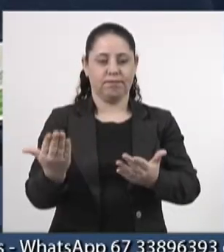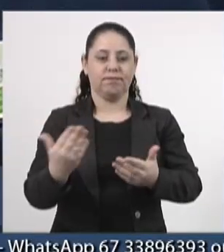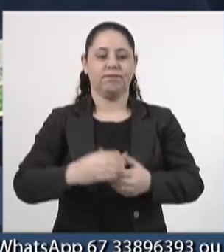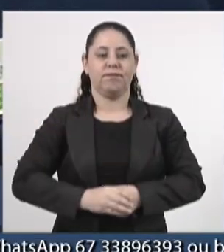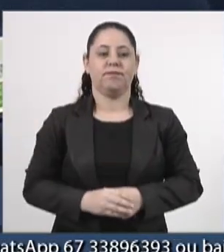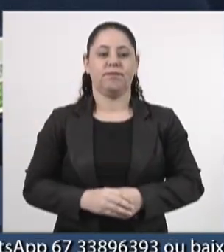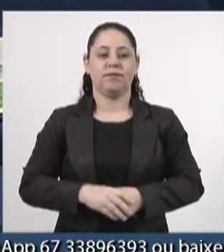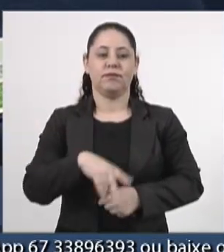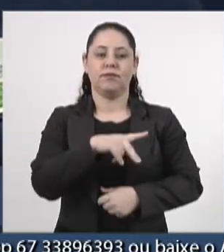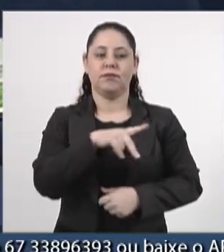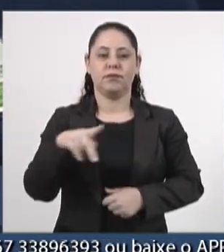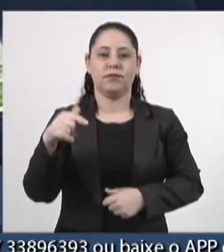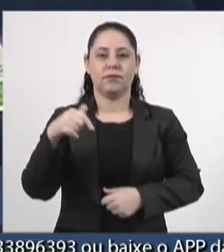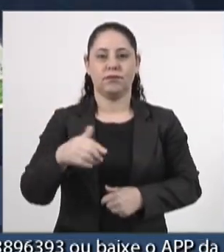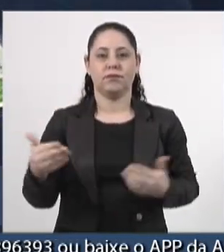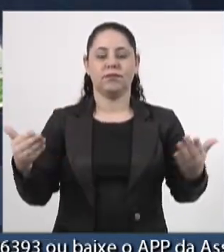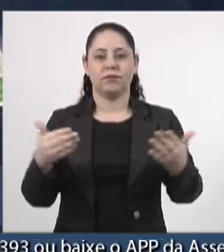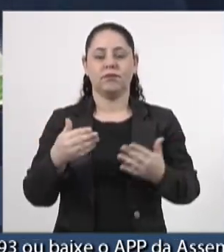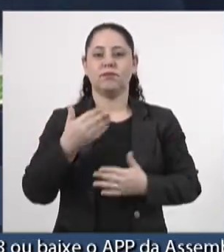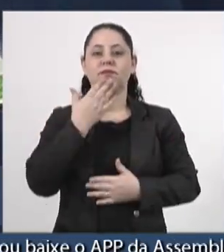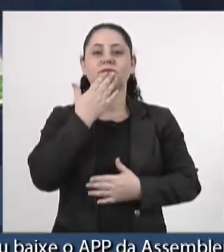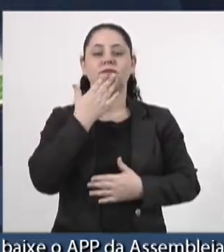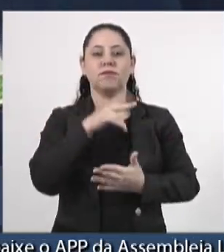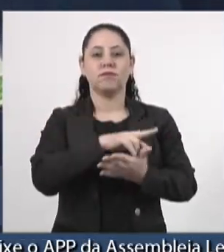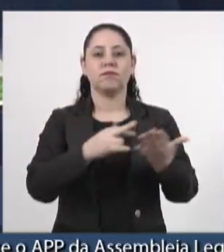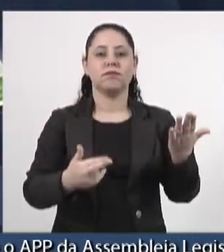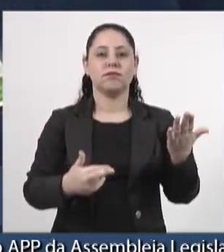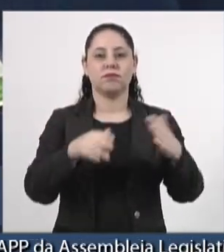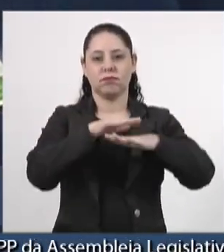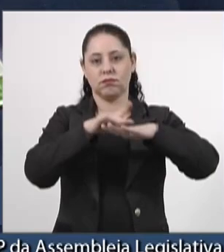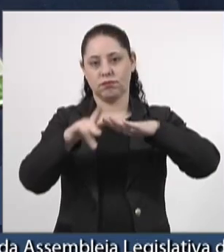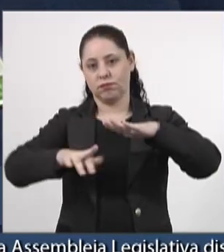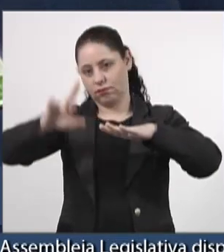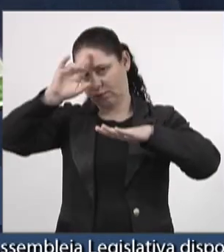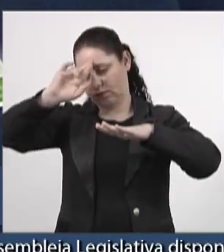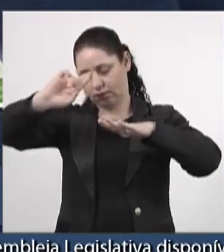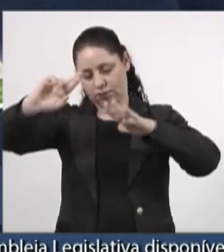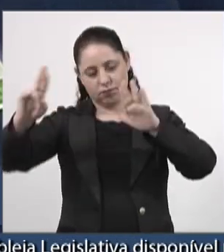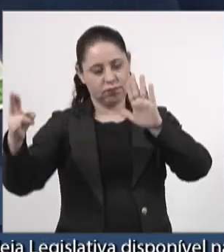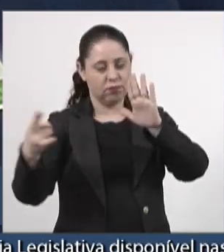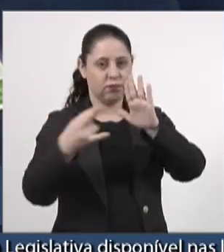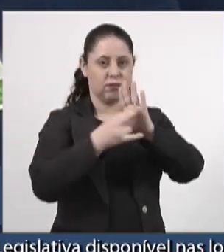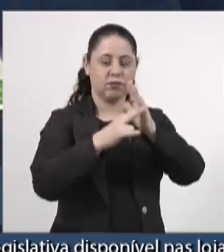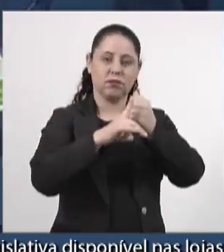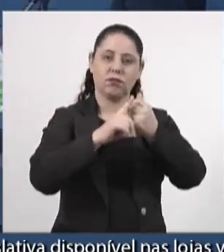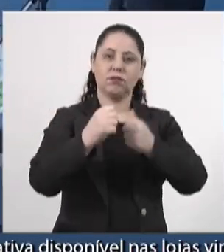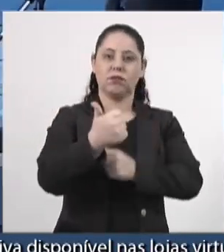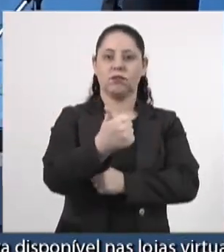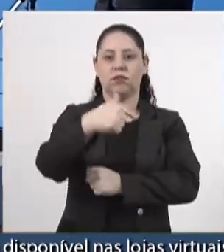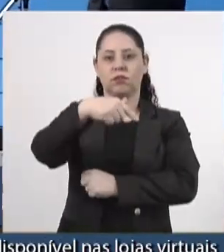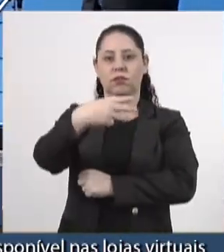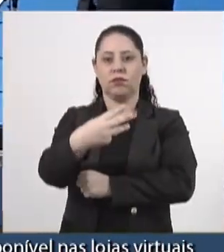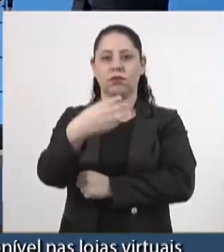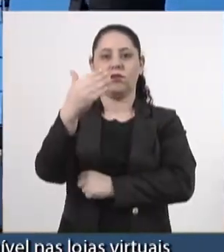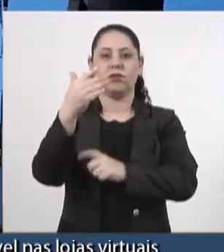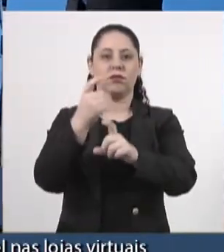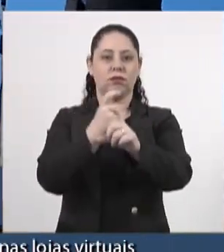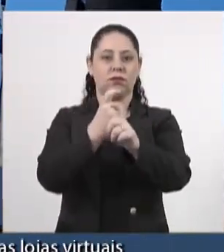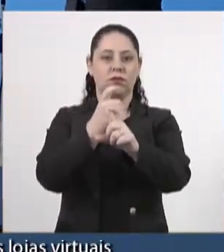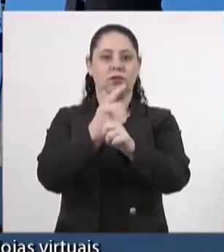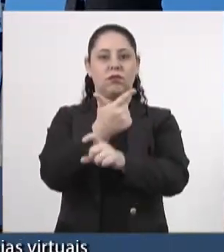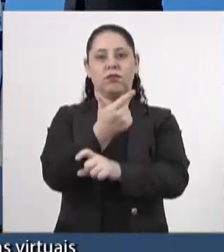Bom dia, senhor presidente. Eu venho aqui trazer um requerimento. Requeiro à mesa diretora, nos termos do artigo 173,